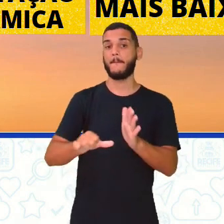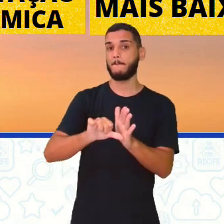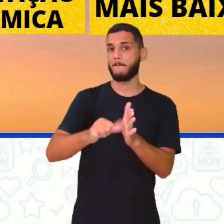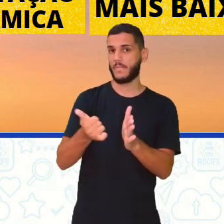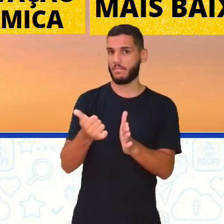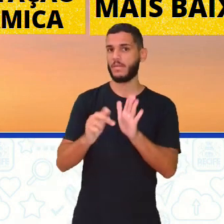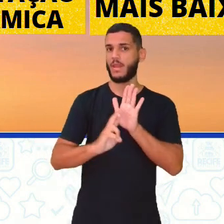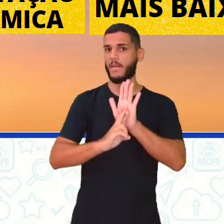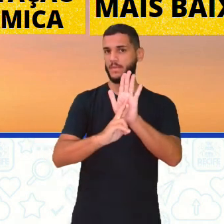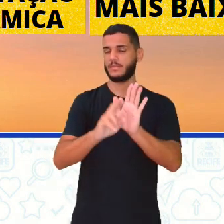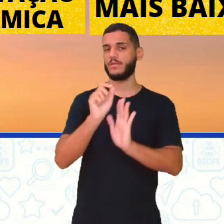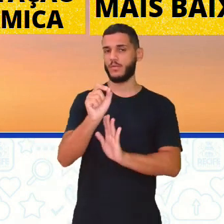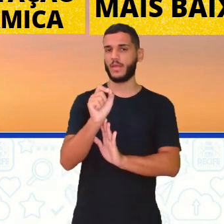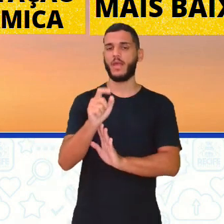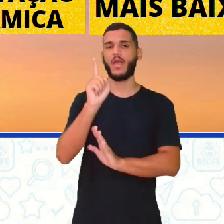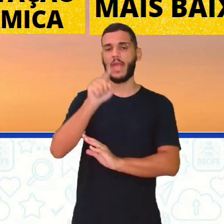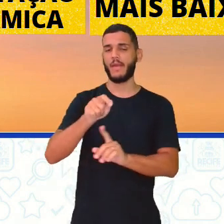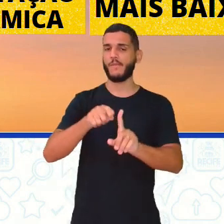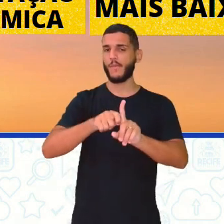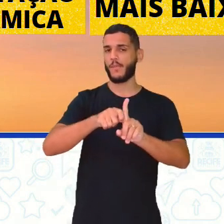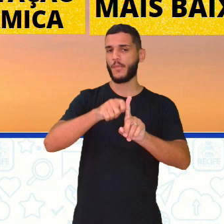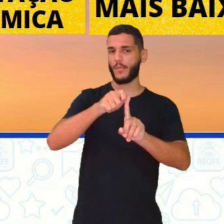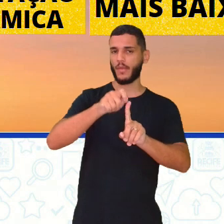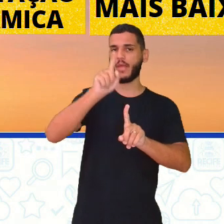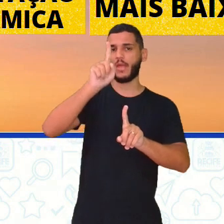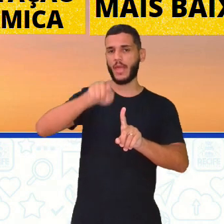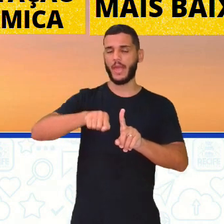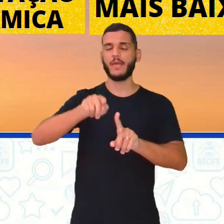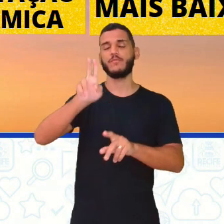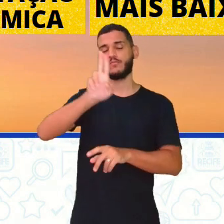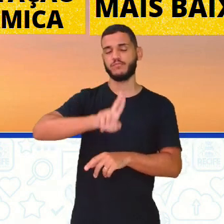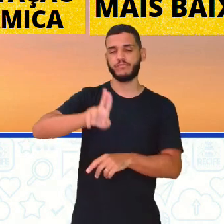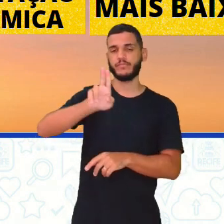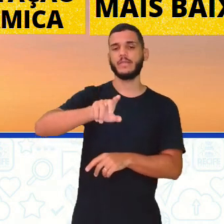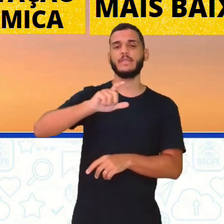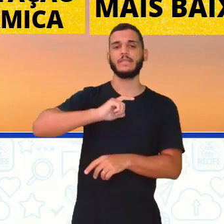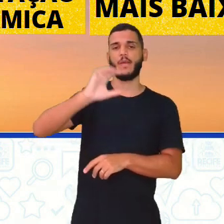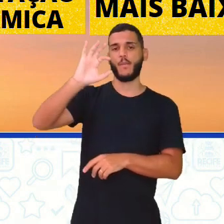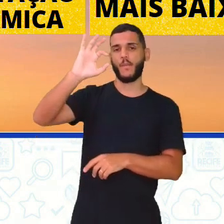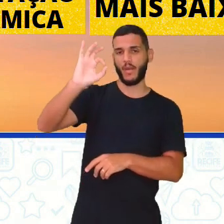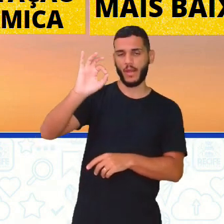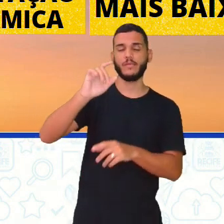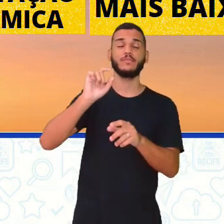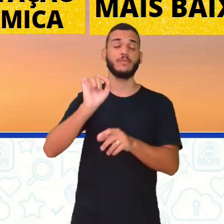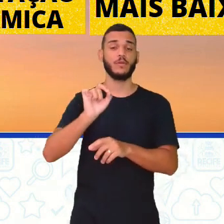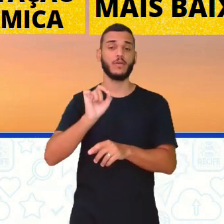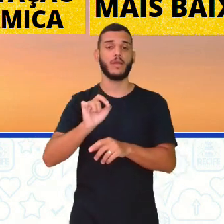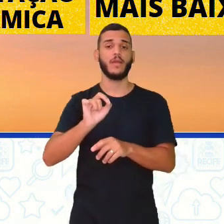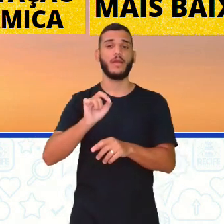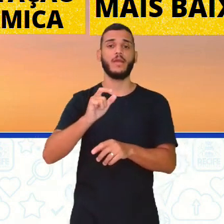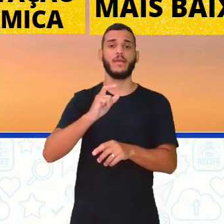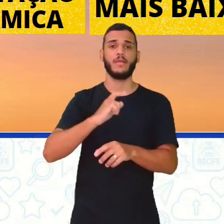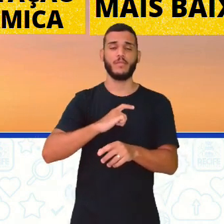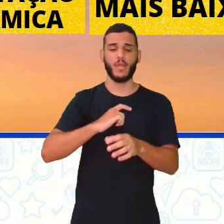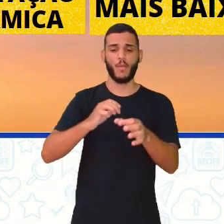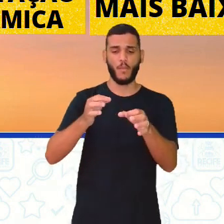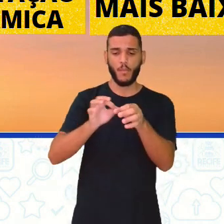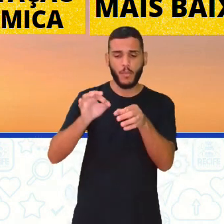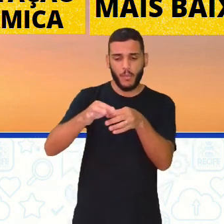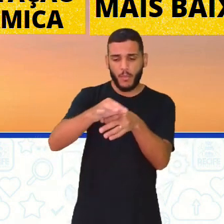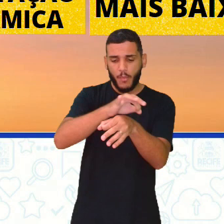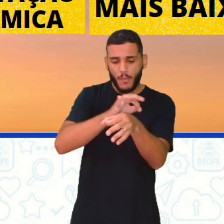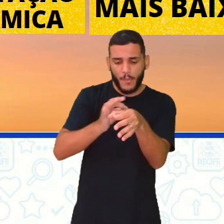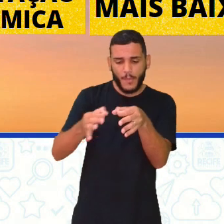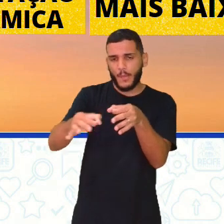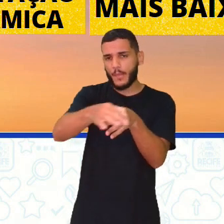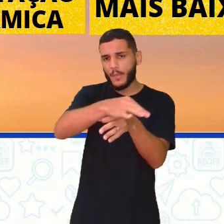questão aí da temperatura. É a medida do grau de agitação das moléculas. E agora eu vou chegar bem pertinho da